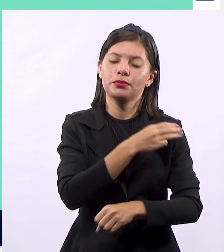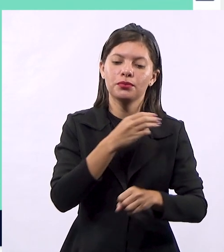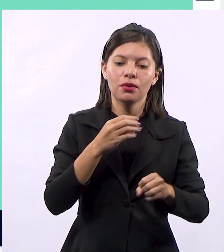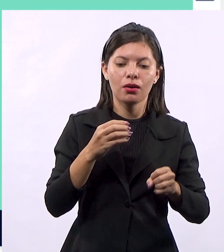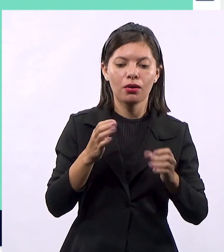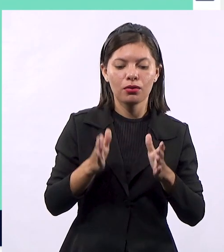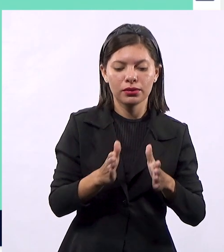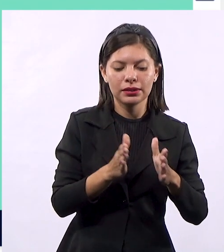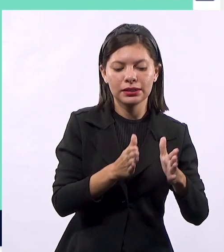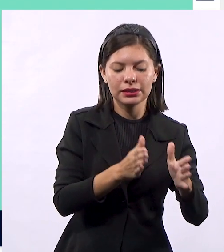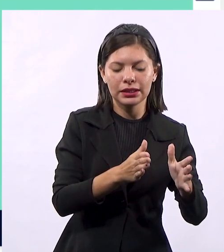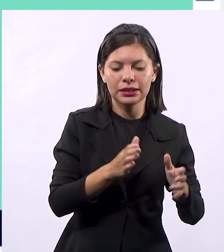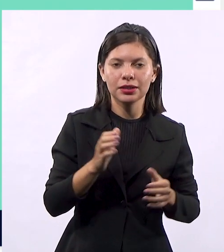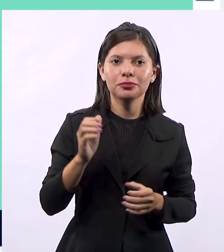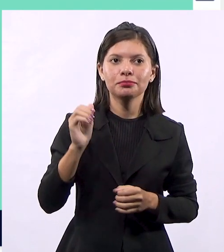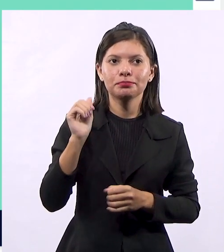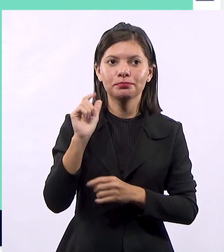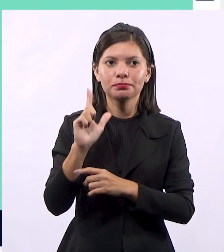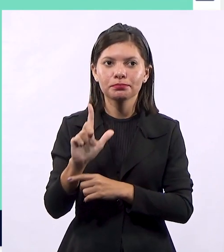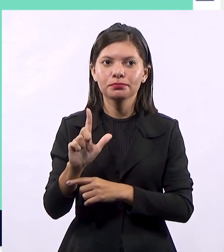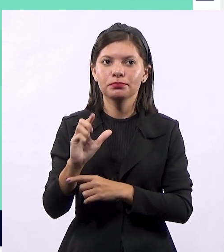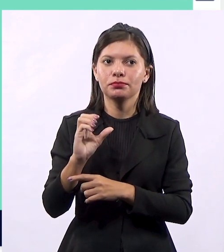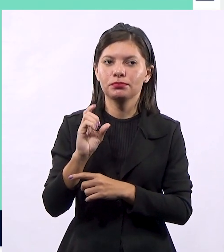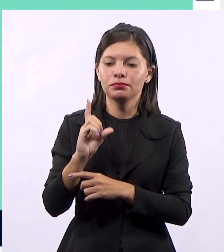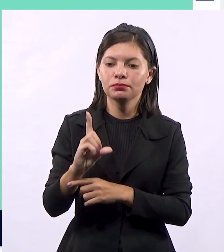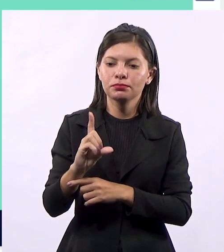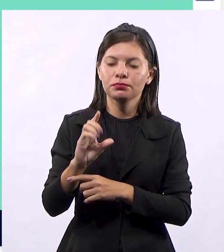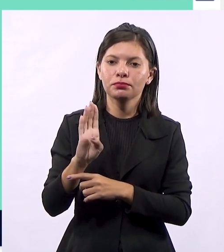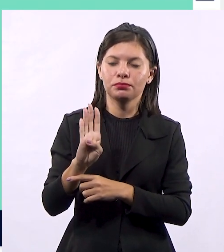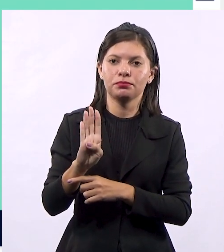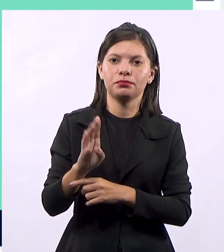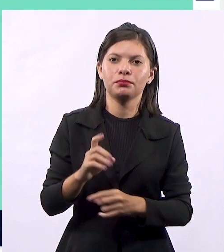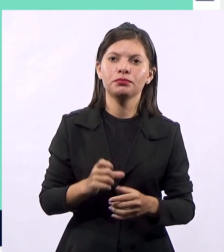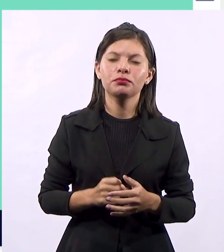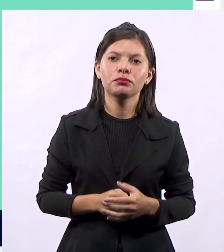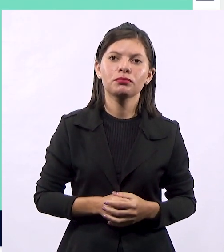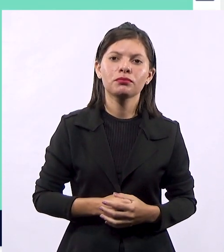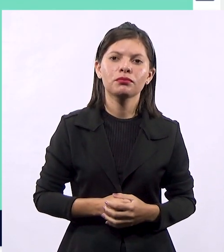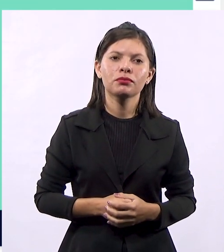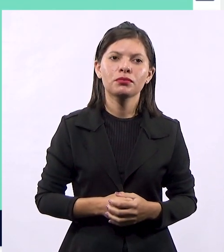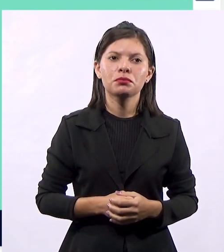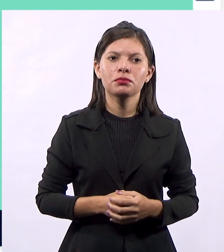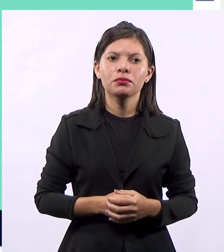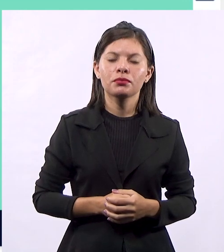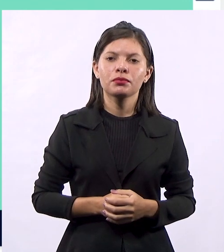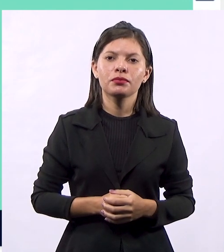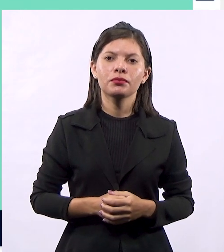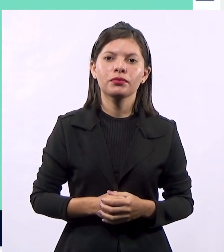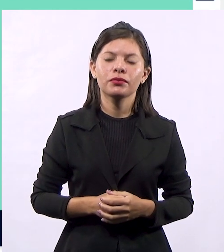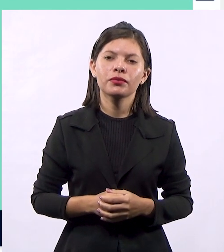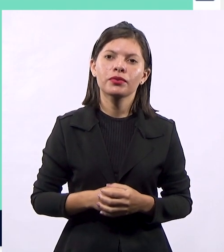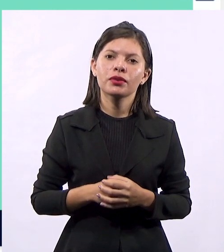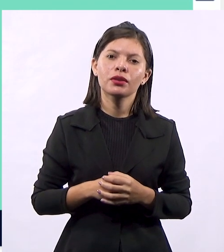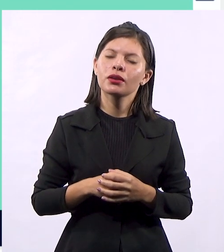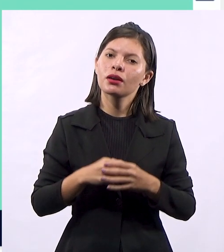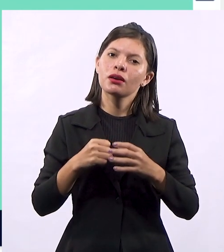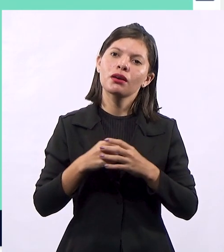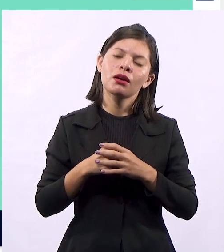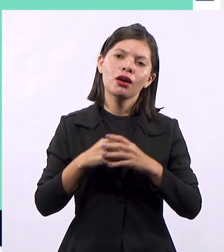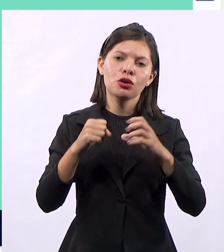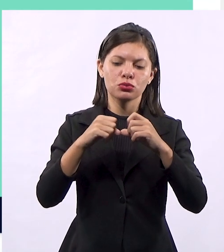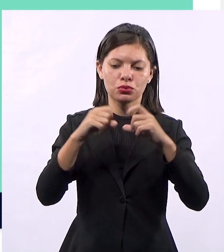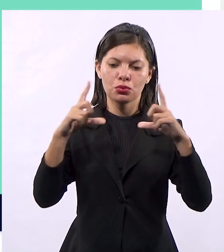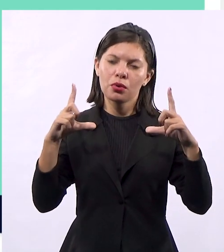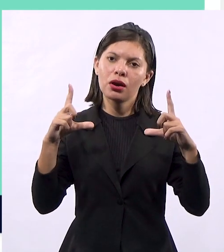Médio, ela vai estar organizada na LDB, tá? Ela vai ser regulada pela LDB. Mas